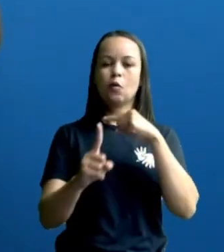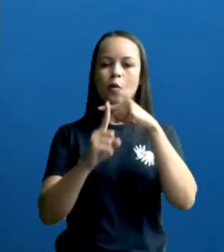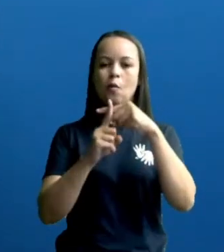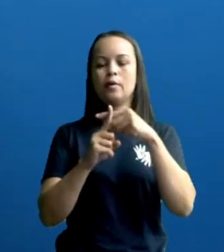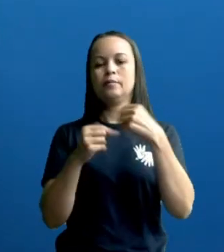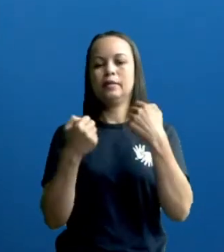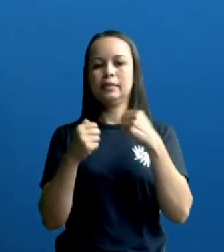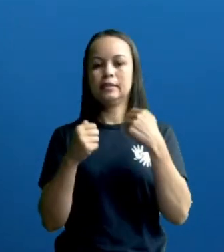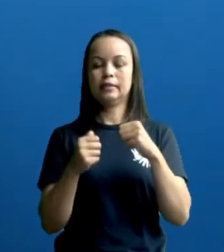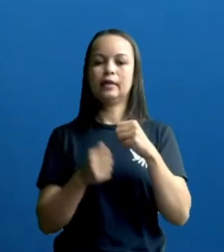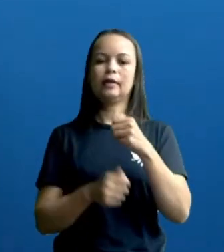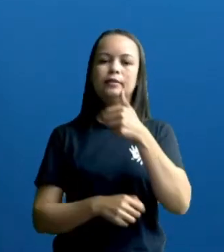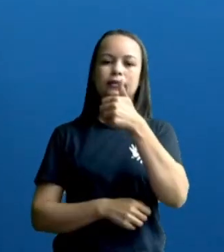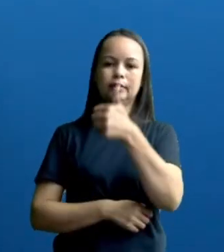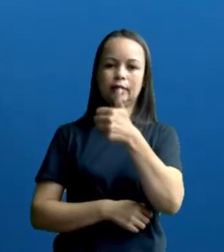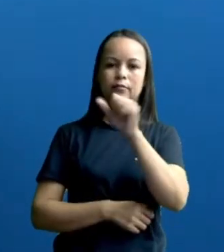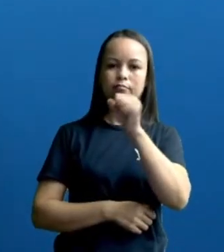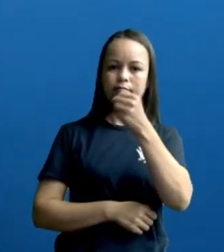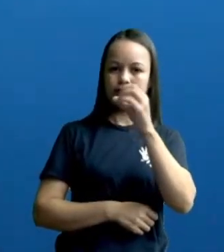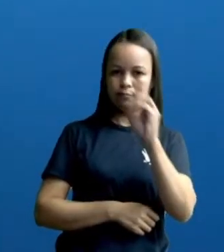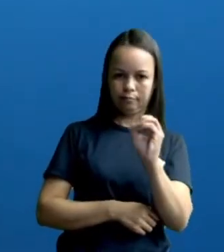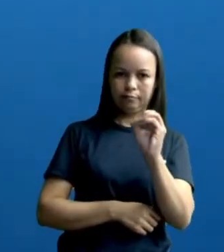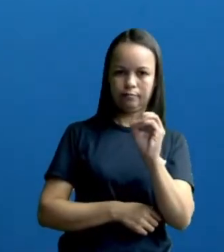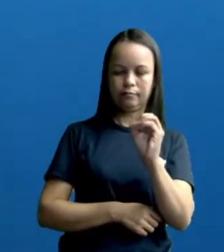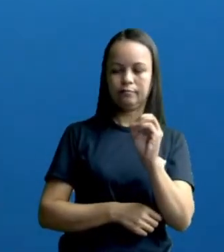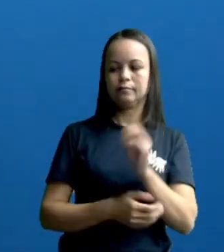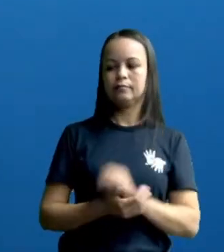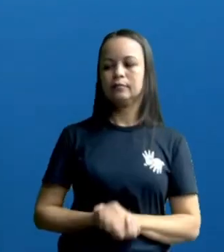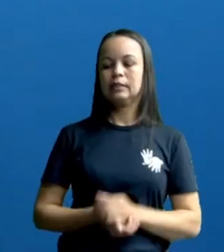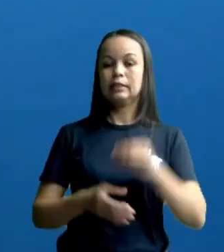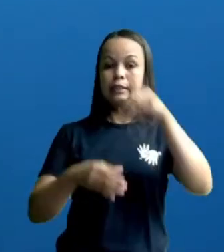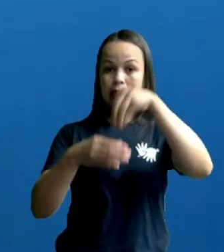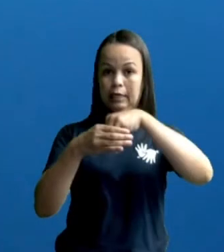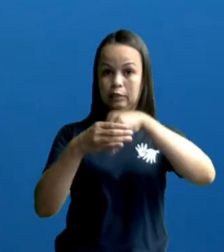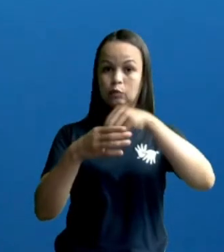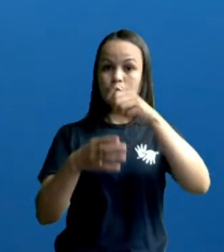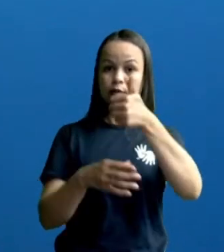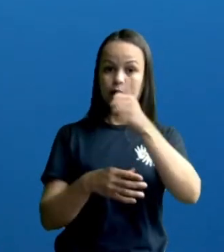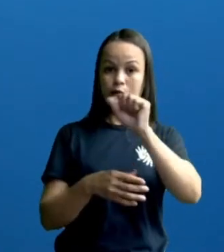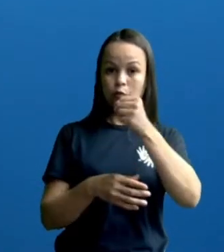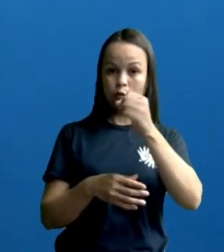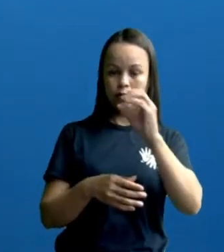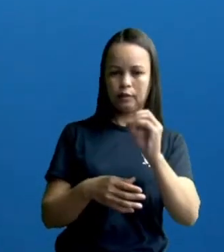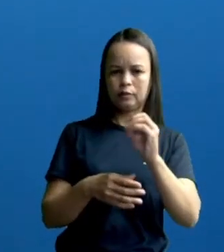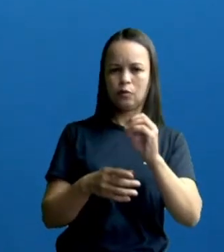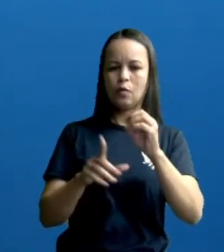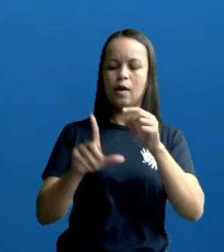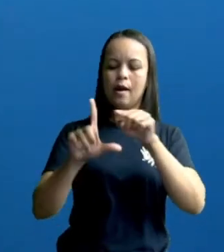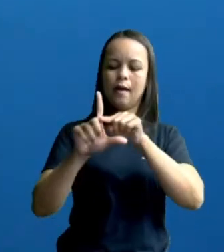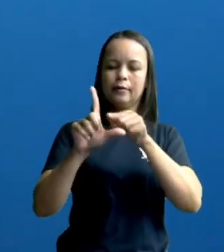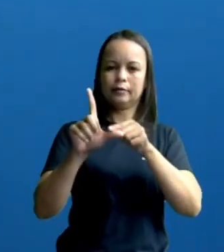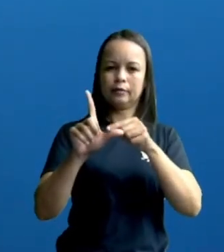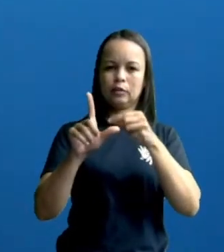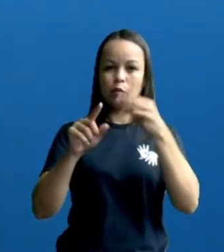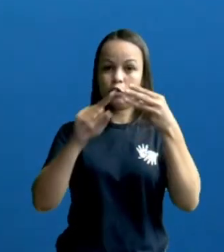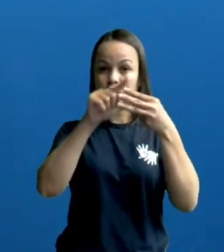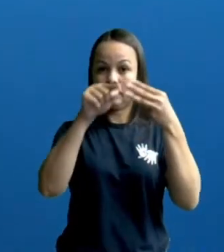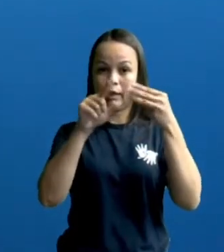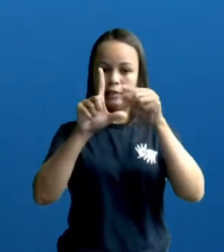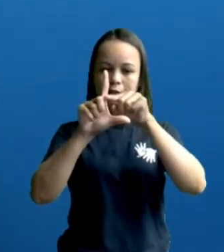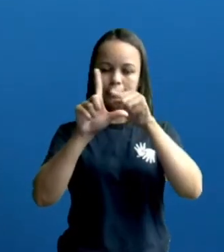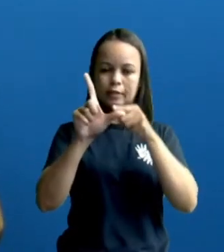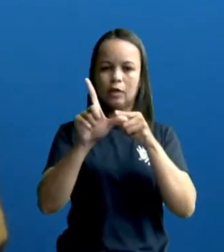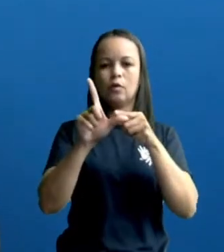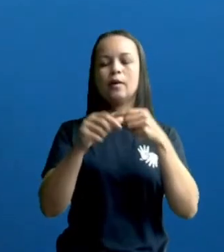tem que dar 180. Então, esse ângulo mais esse ângulo